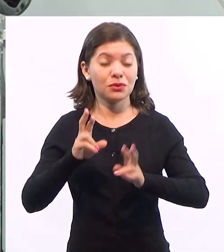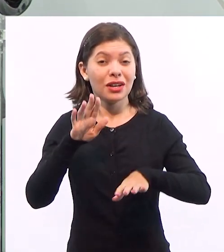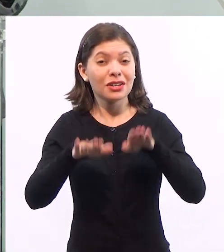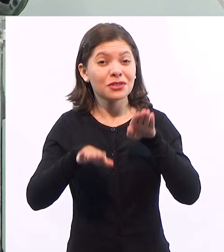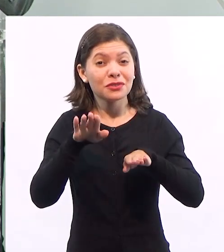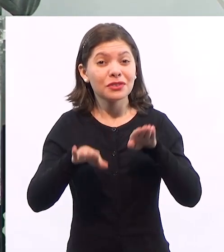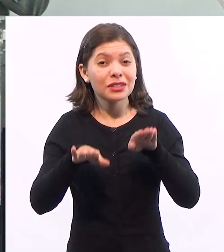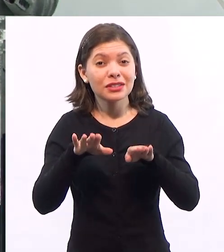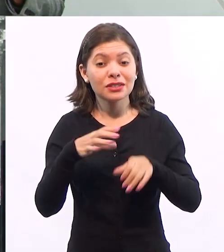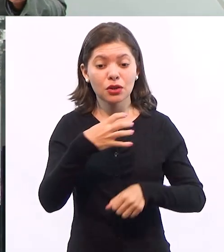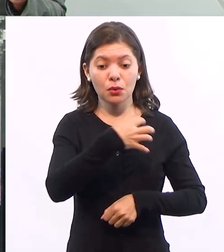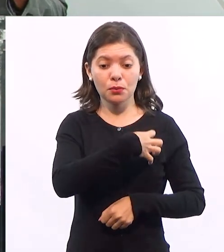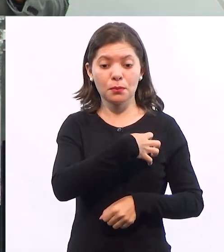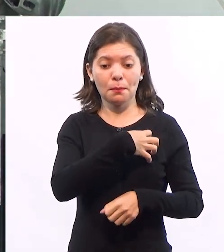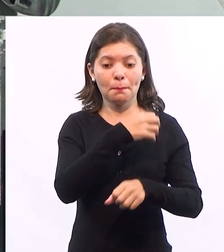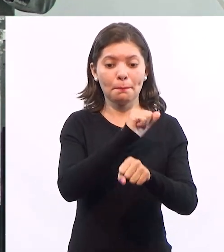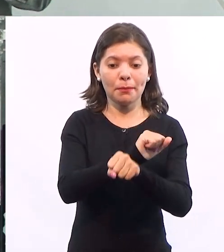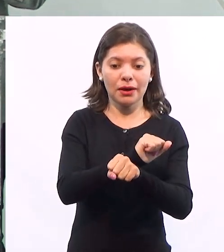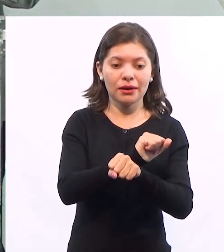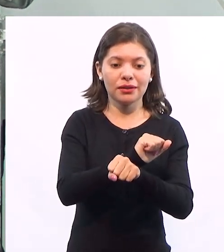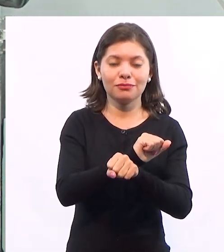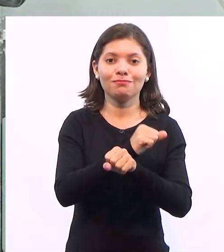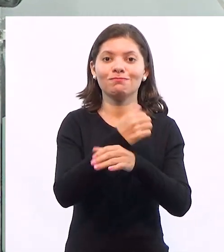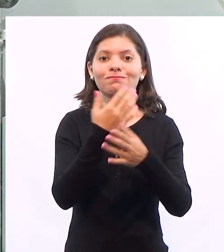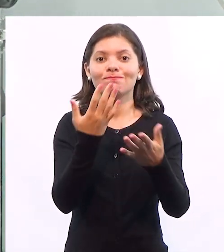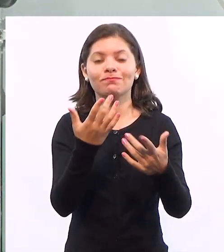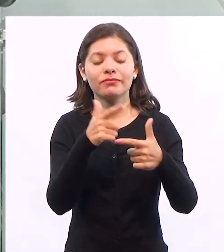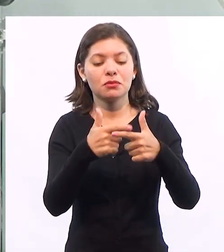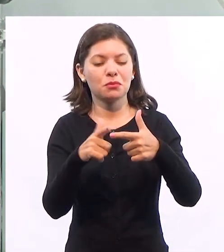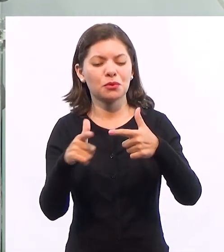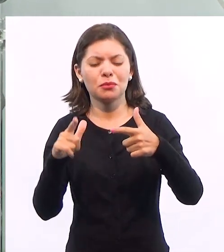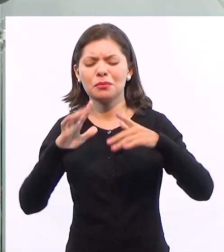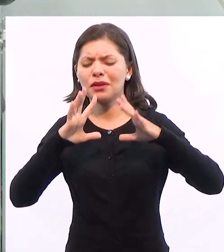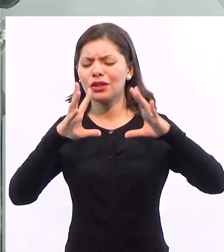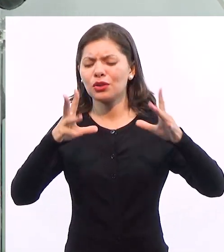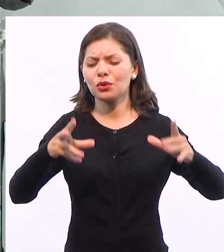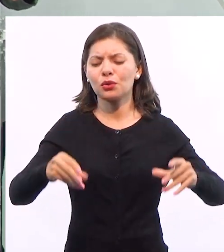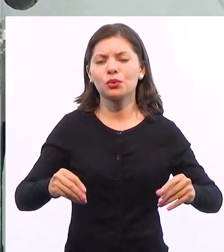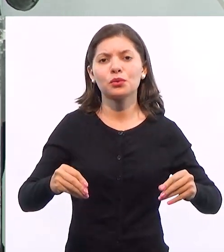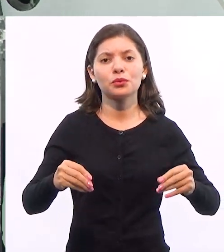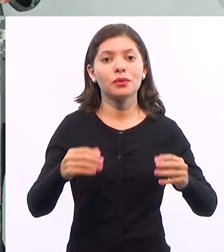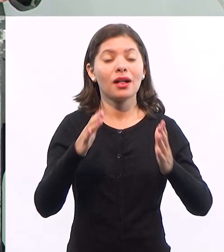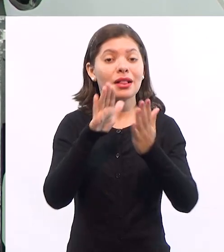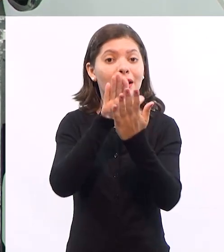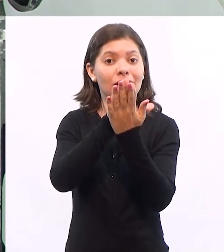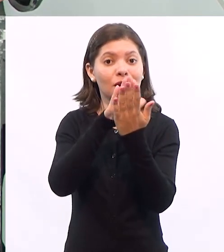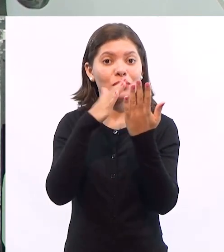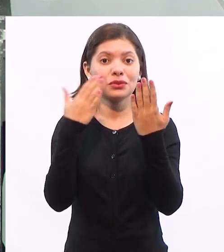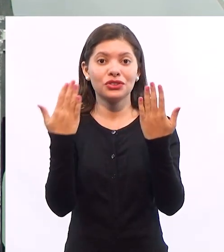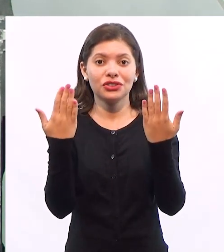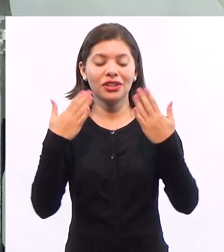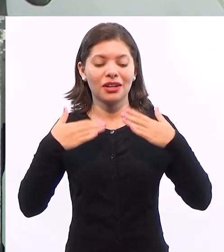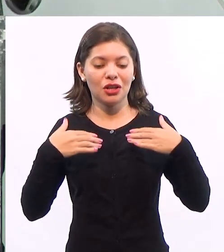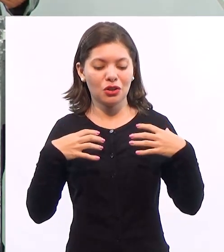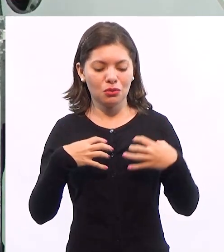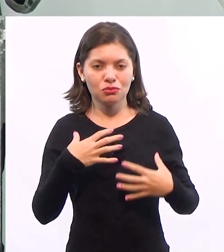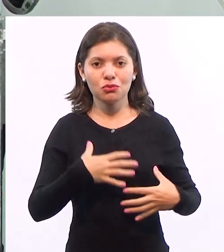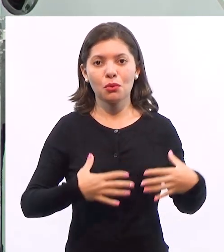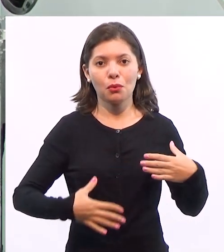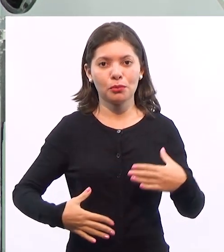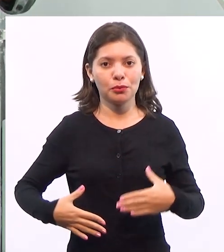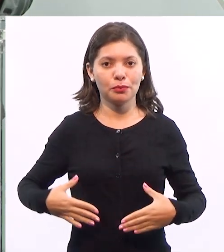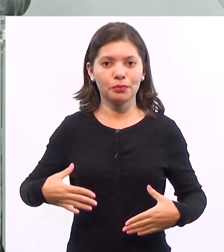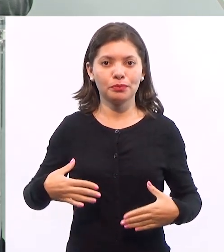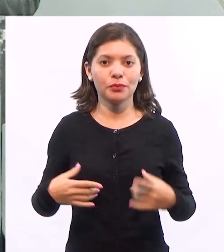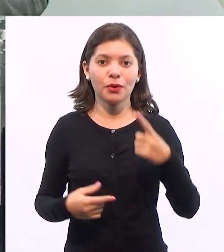si. E às vezes, se um parar, causa um prejuízo em toda a organização, ou no caso da analogia aqui, em todo o